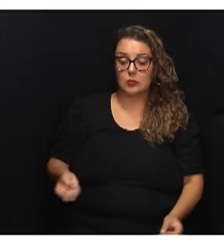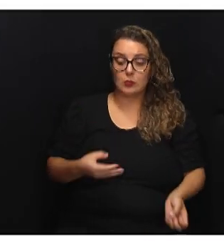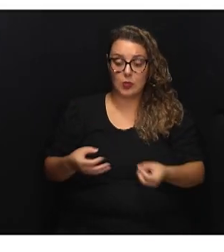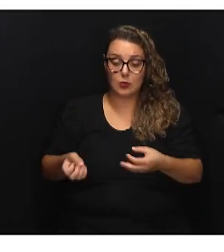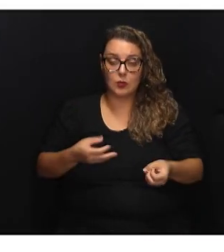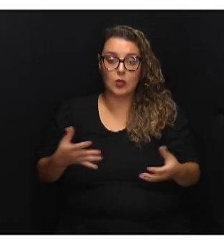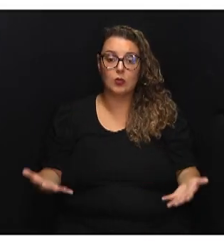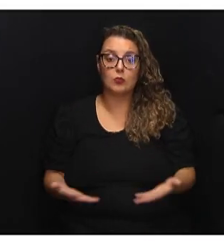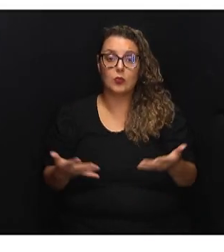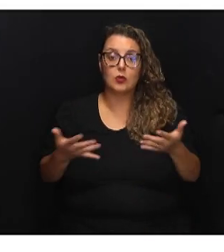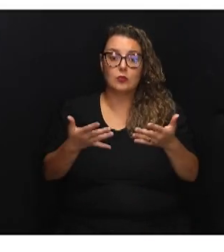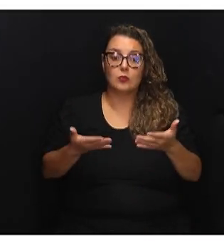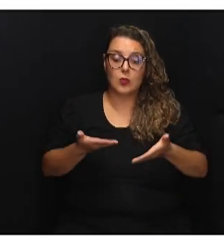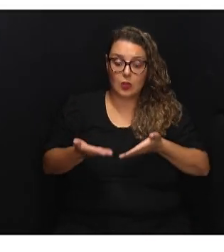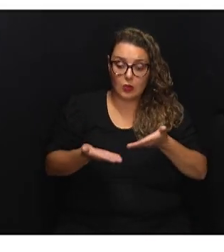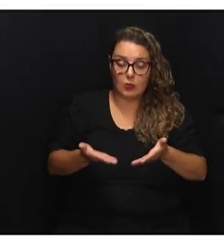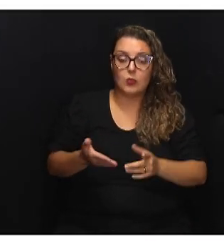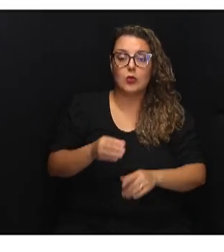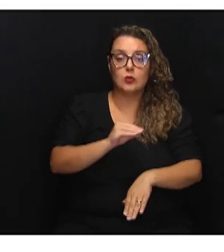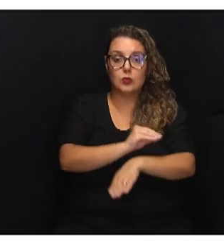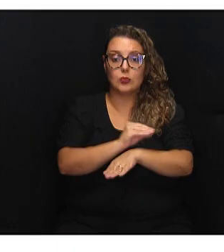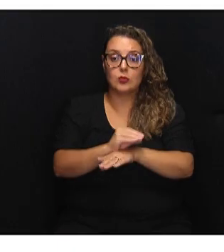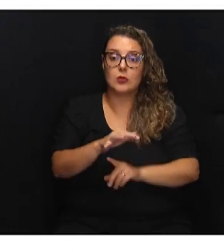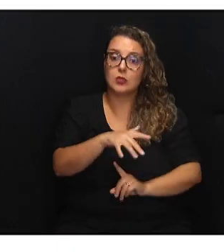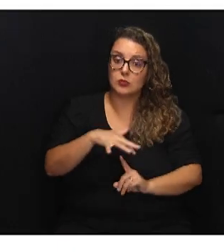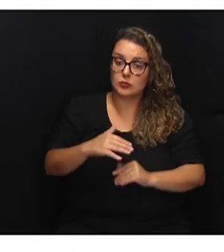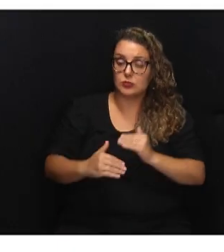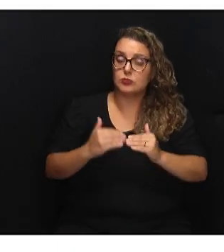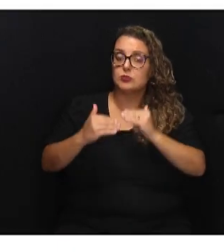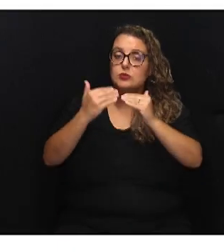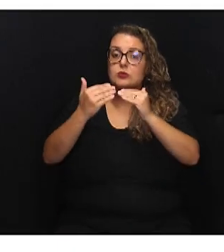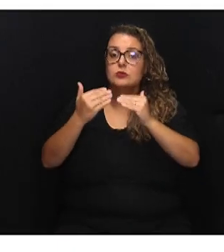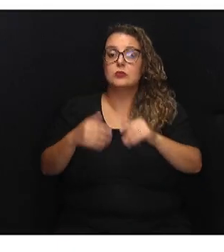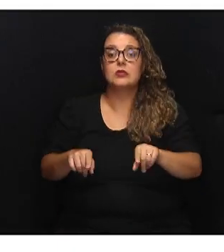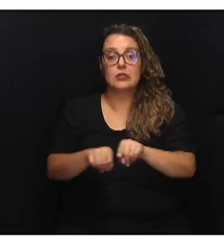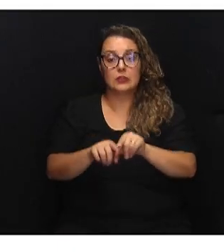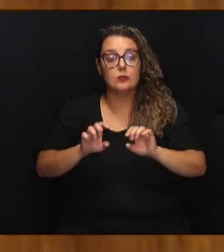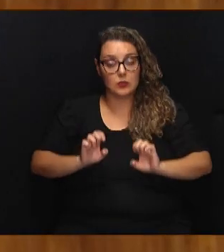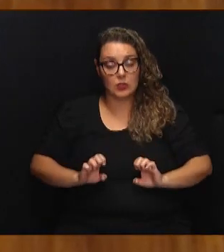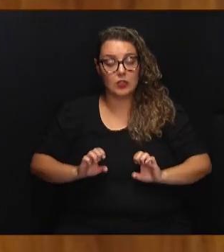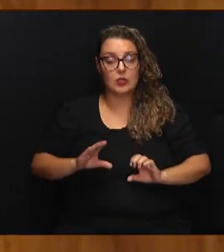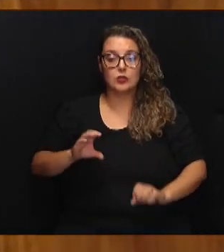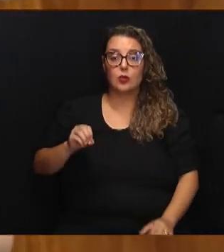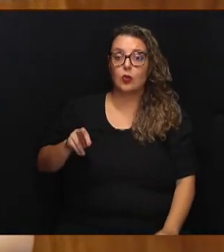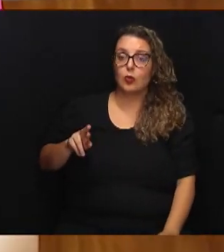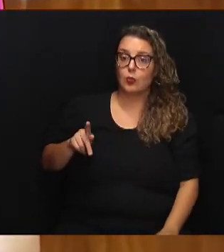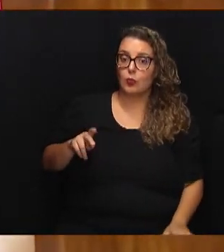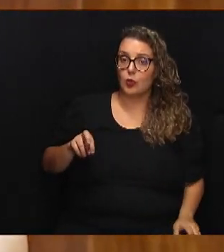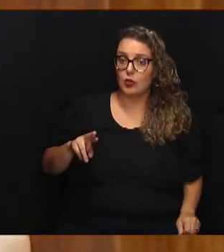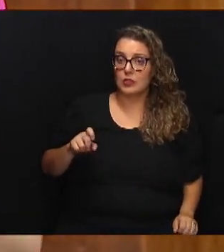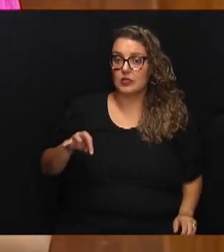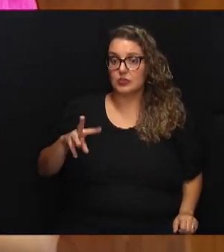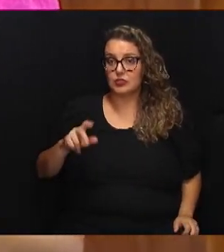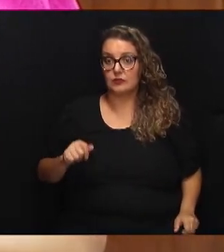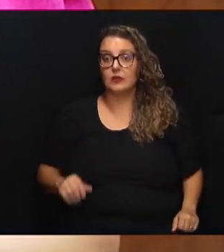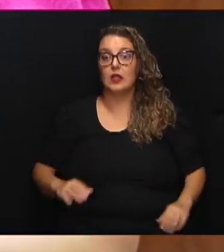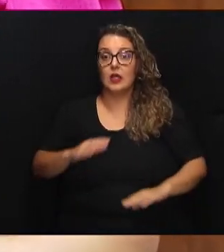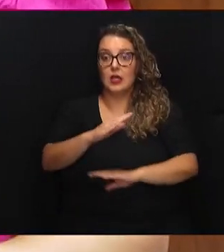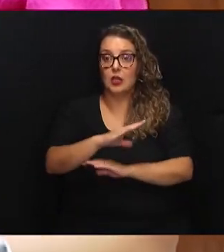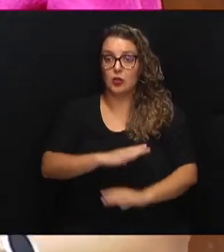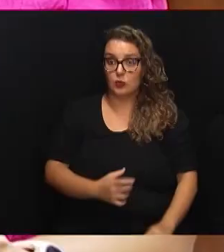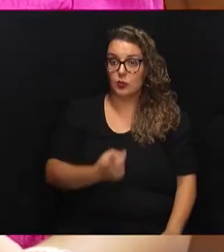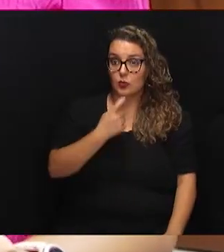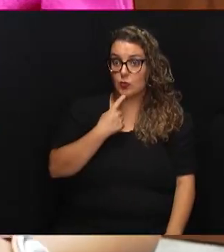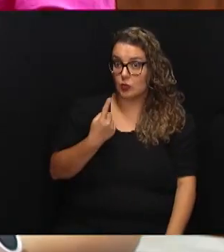promovem preservação ambiental, desenvolvimento e ética corporativa. A Câmara de Campinas é o único